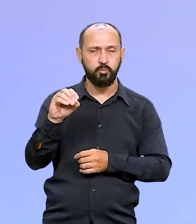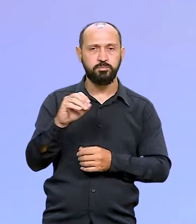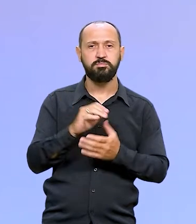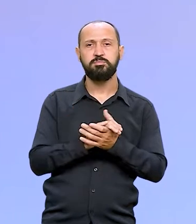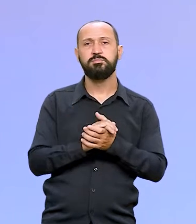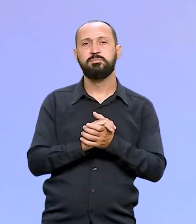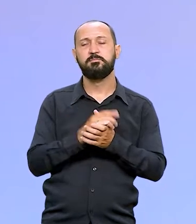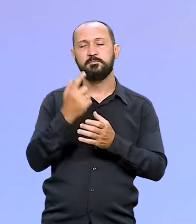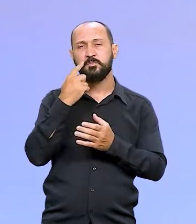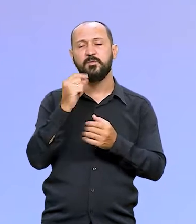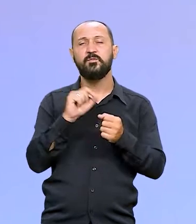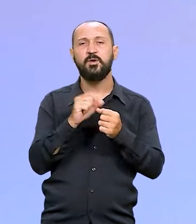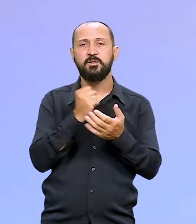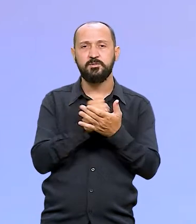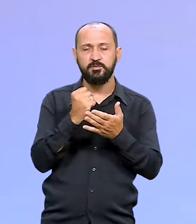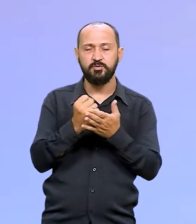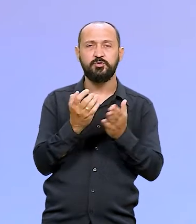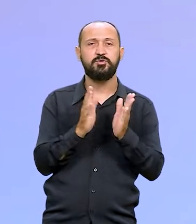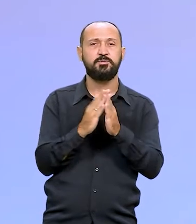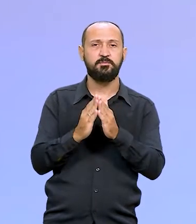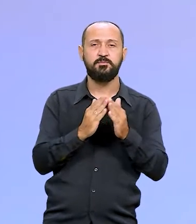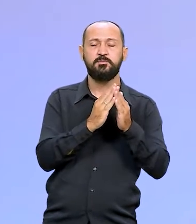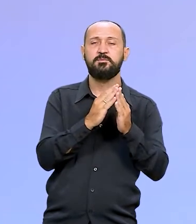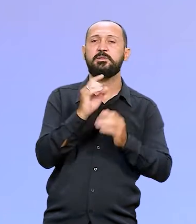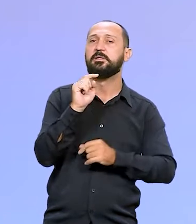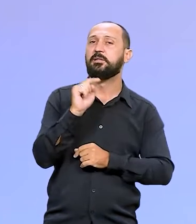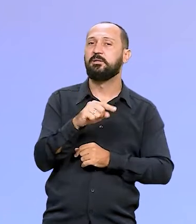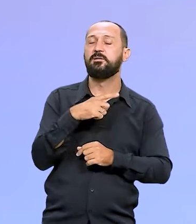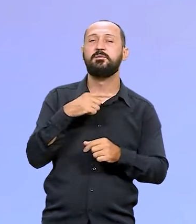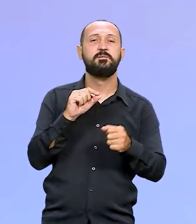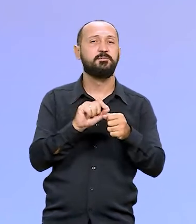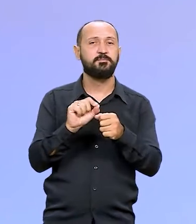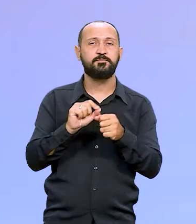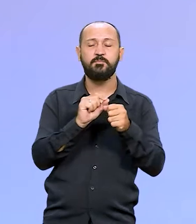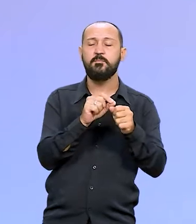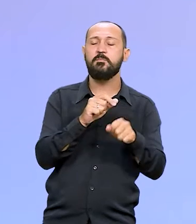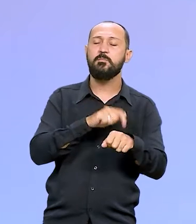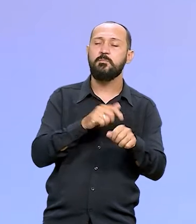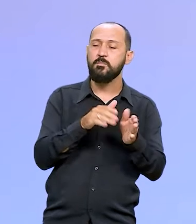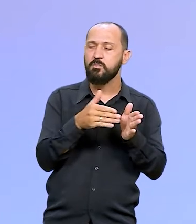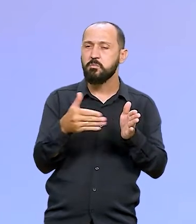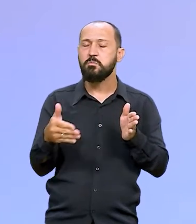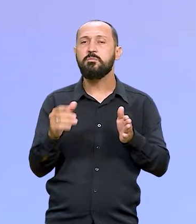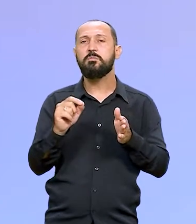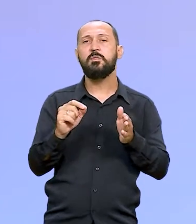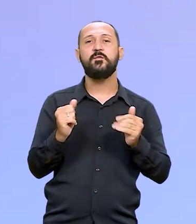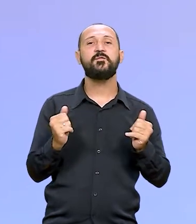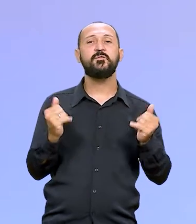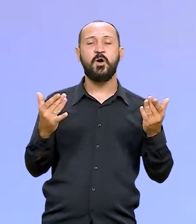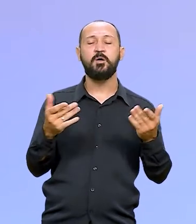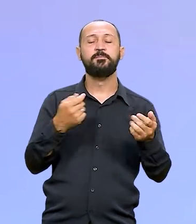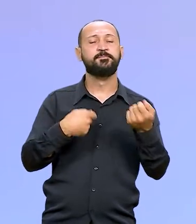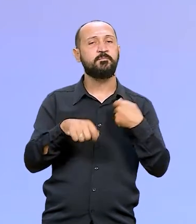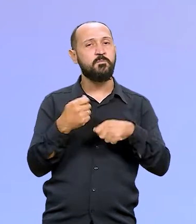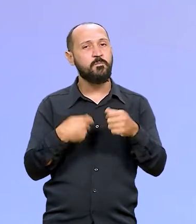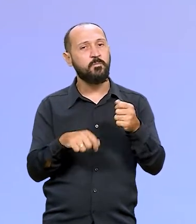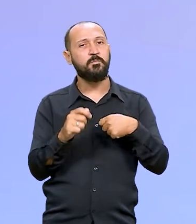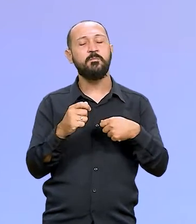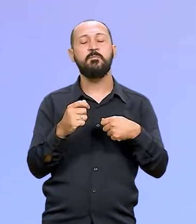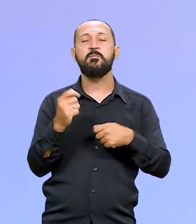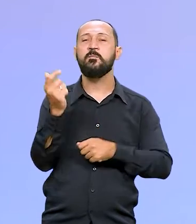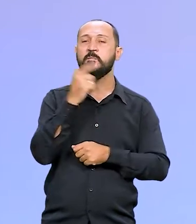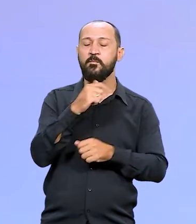oficial do registro de imóveis. Esse oficial que vai fazer todo esse procedimento interno, extrajudicial e